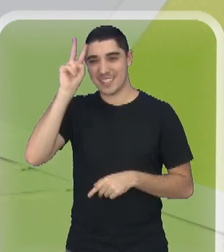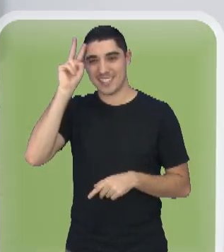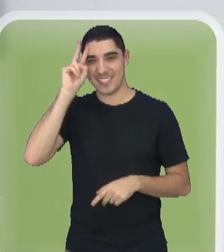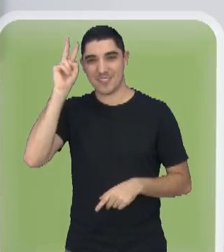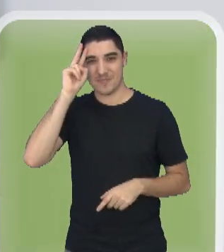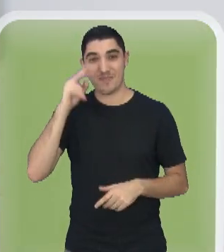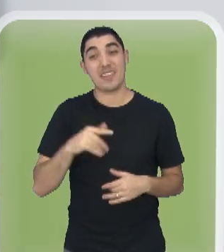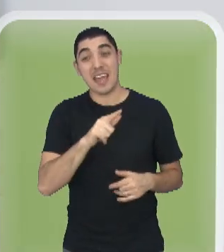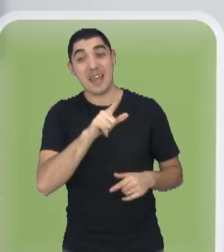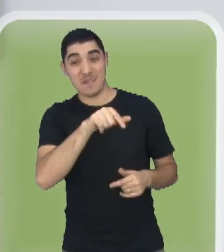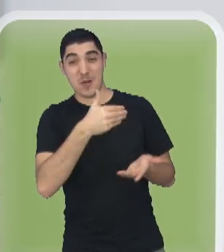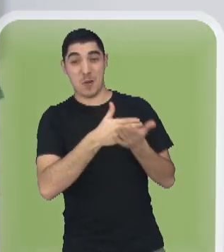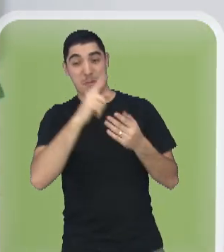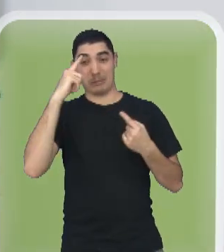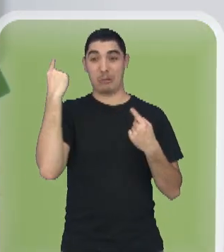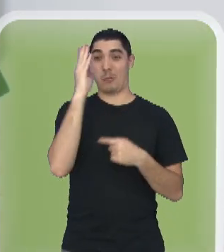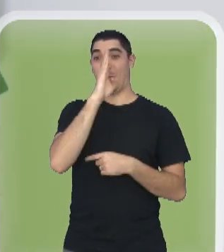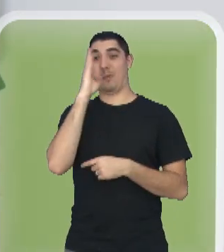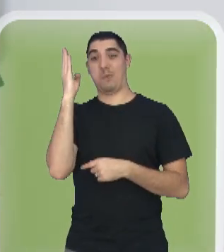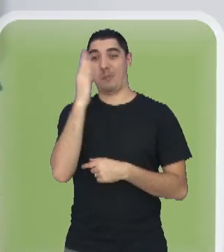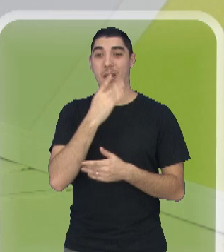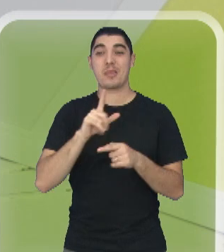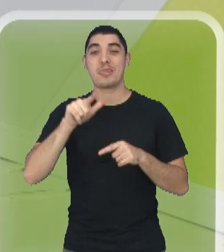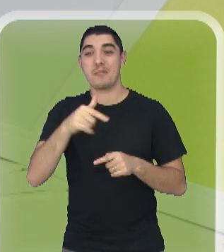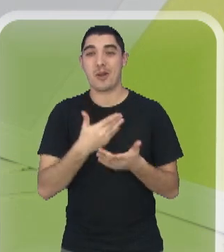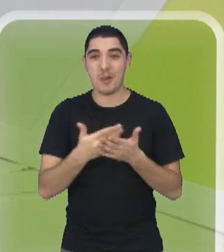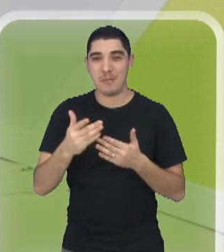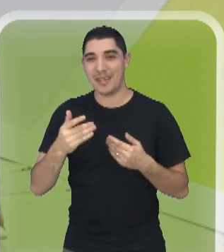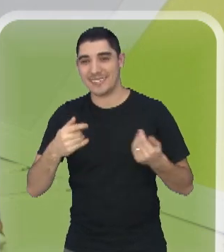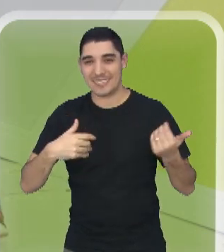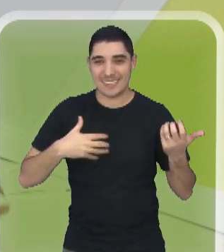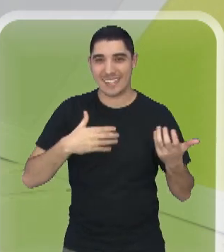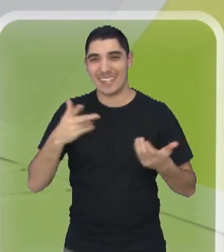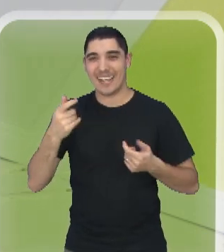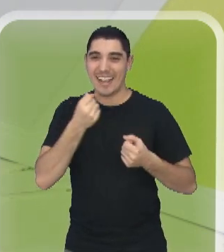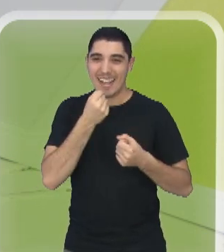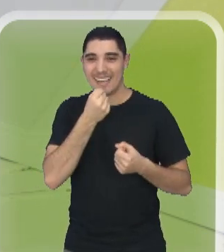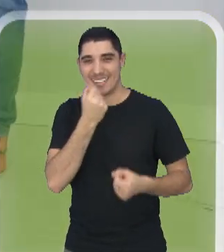Daqui a pouco você vai começar a rodar de cantar, igual o pior da casa própria.